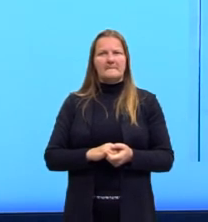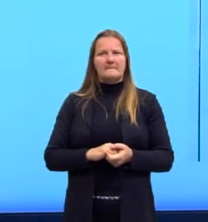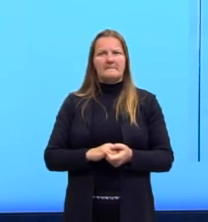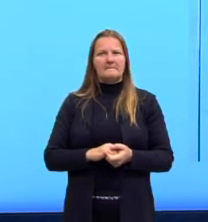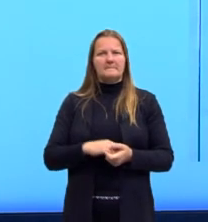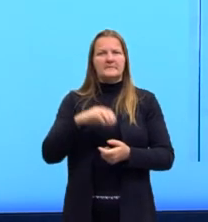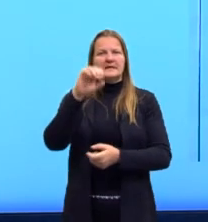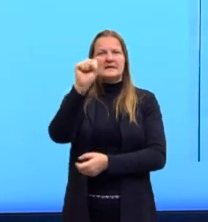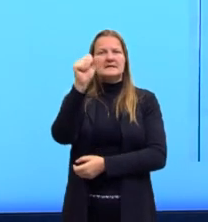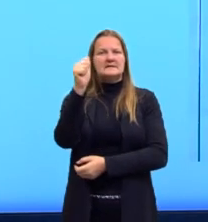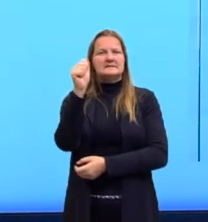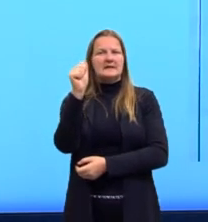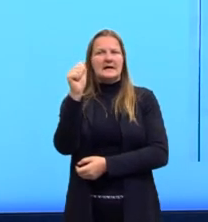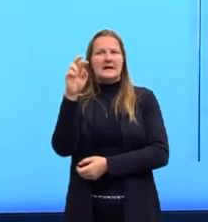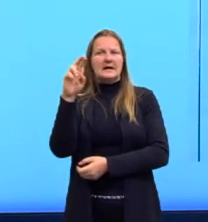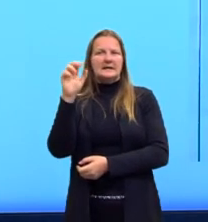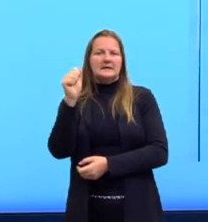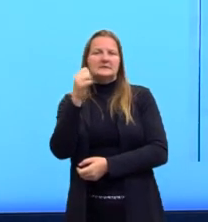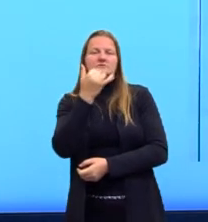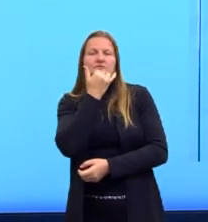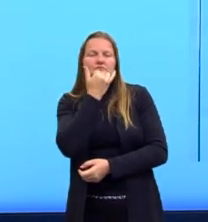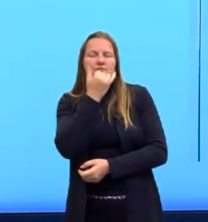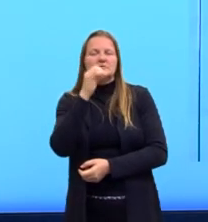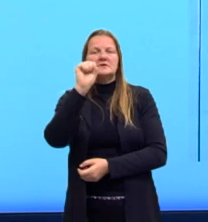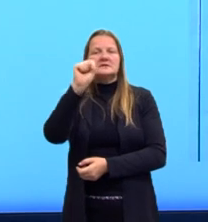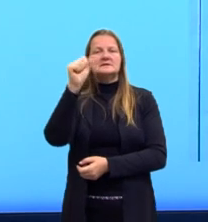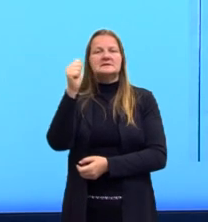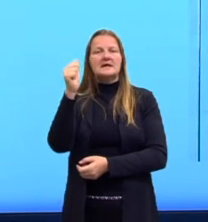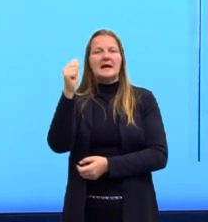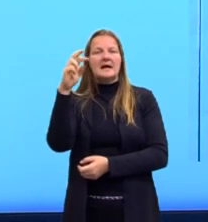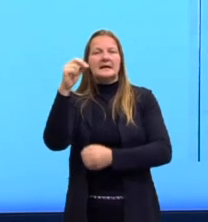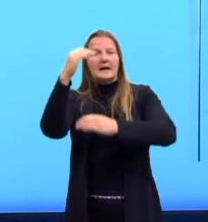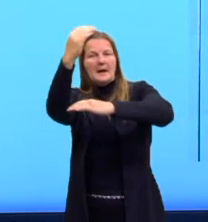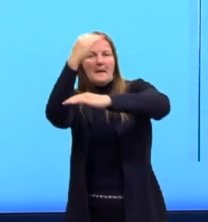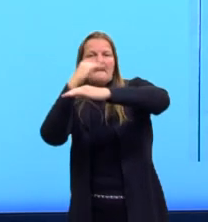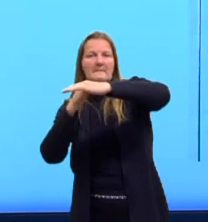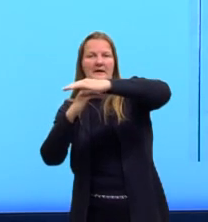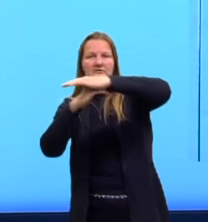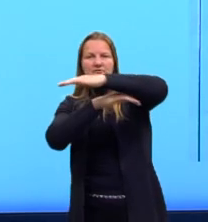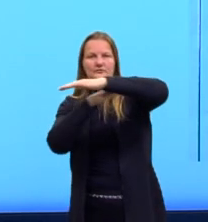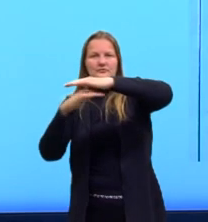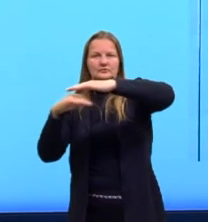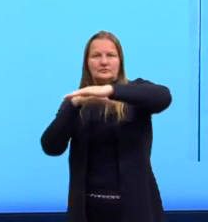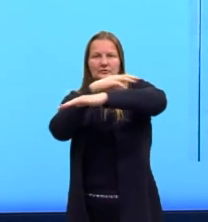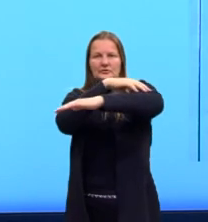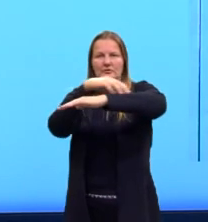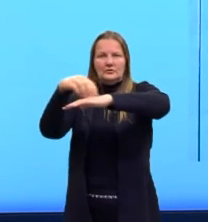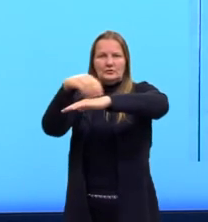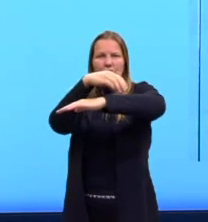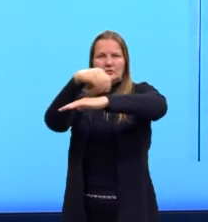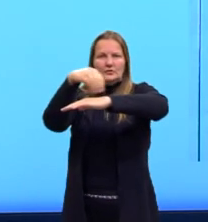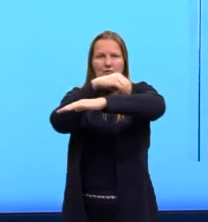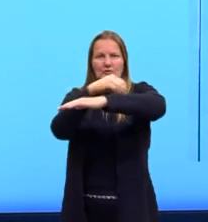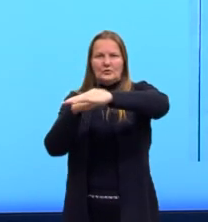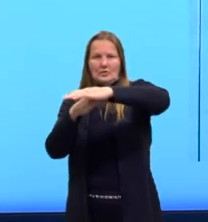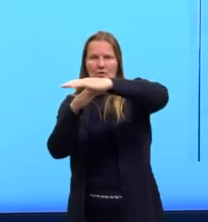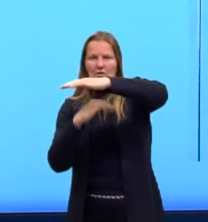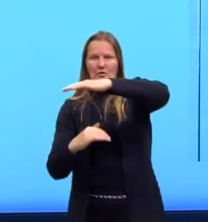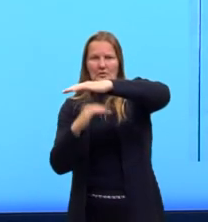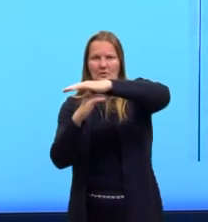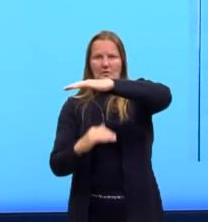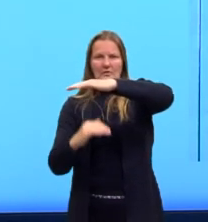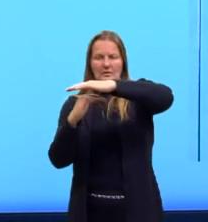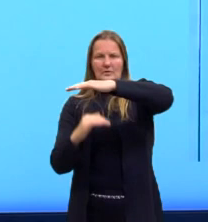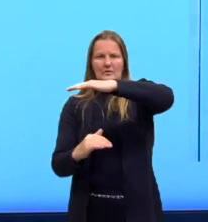Saara Então são são locais né aonde o território né a terra o solo é muito fértil